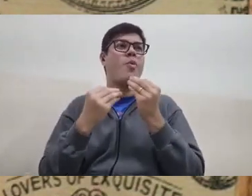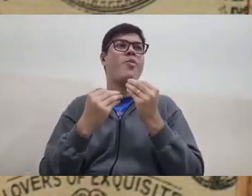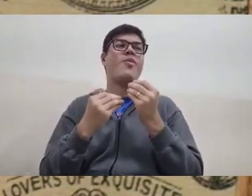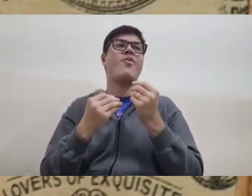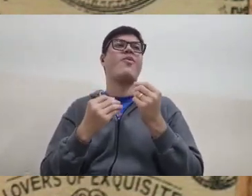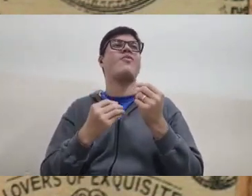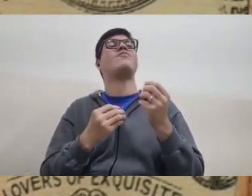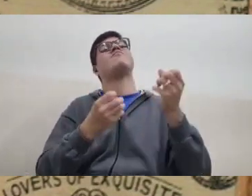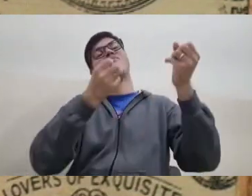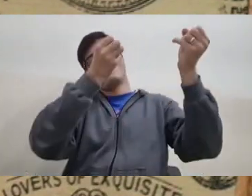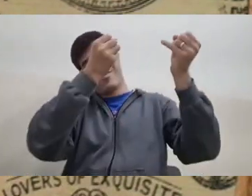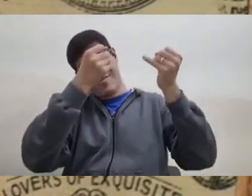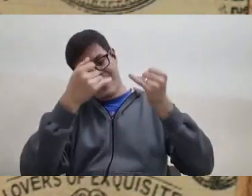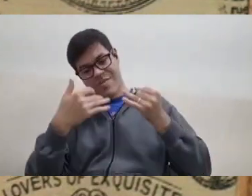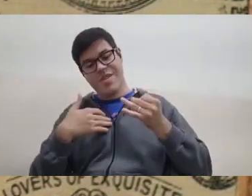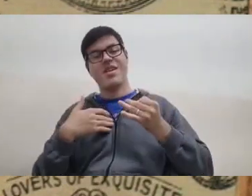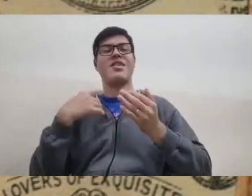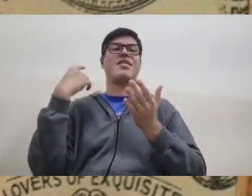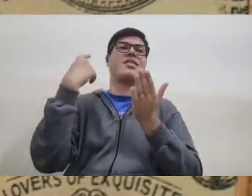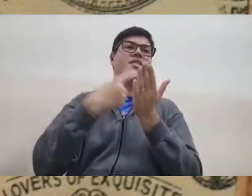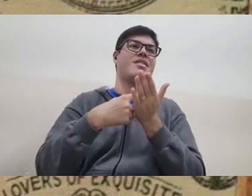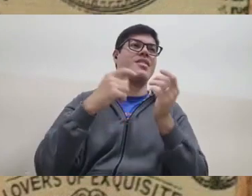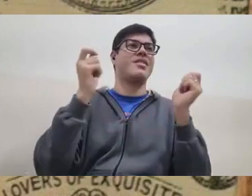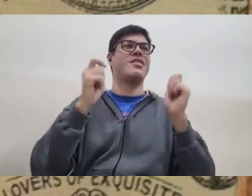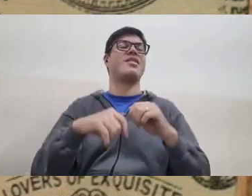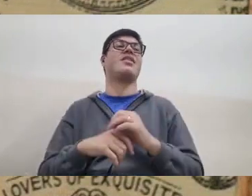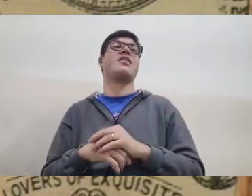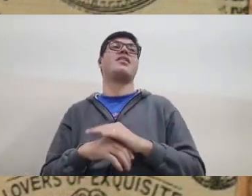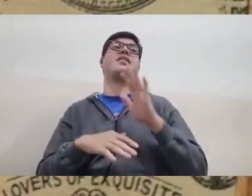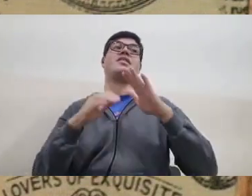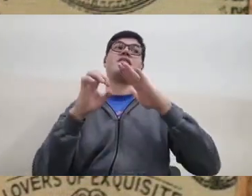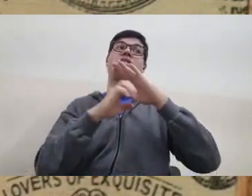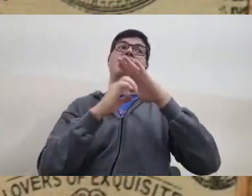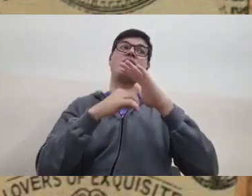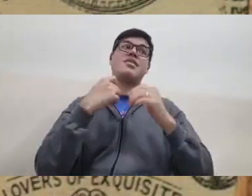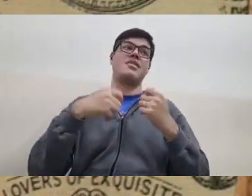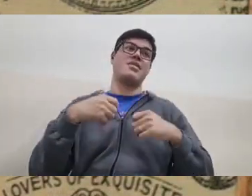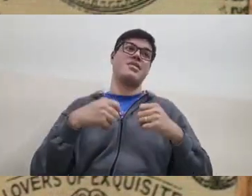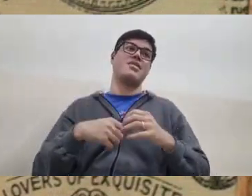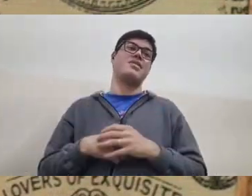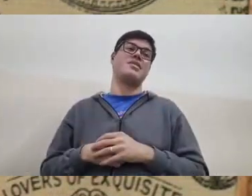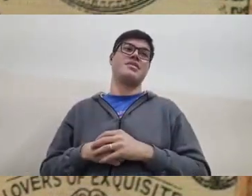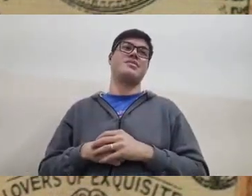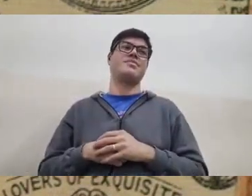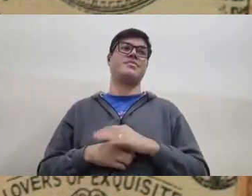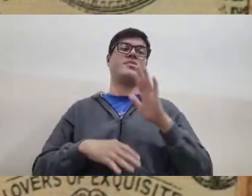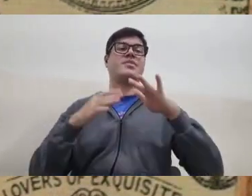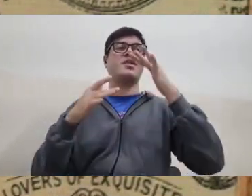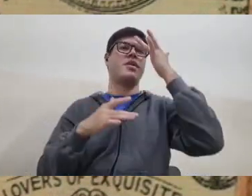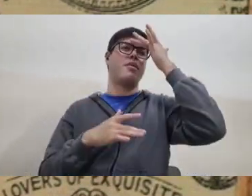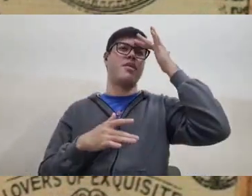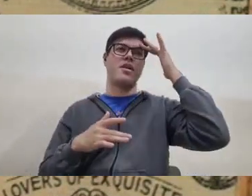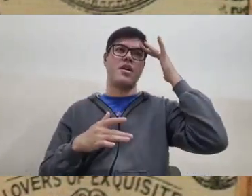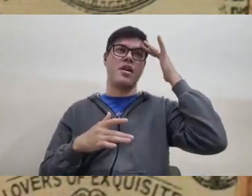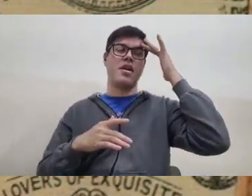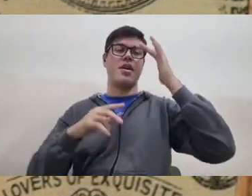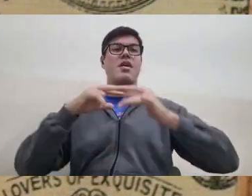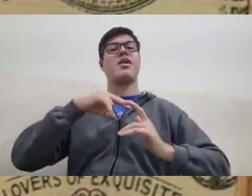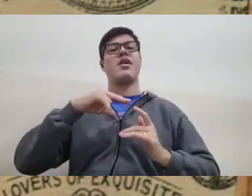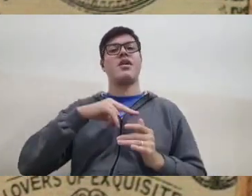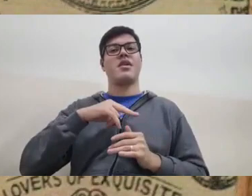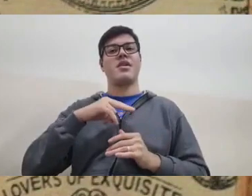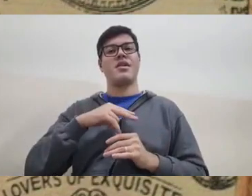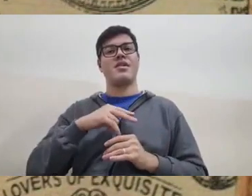faço plano de saúde hoje você tem que ter uma empresa uma pessoa vai fazer